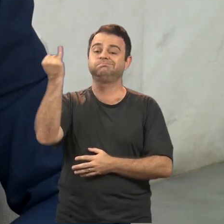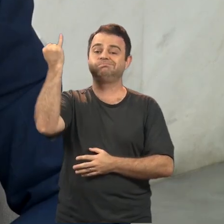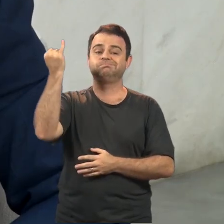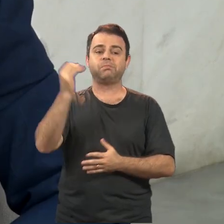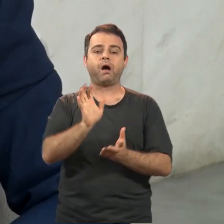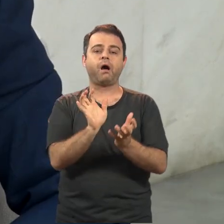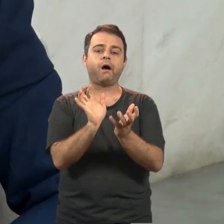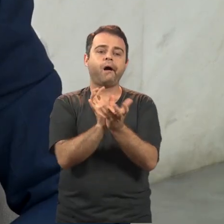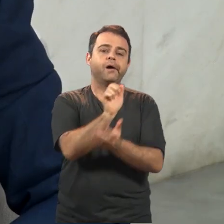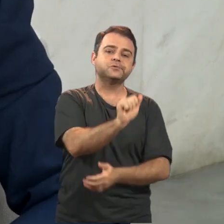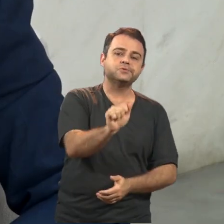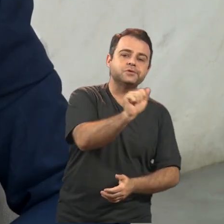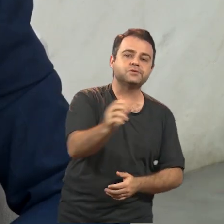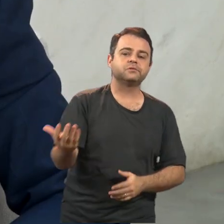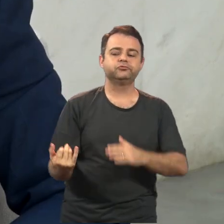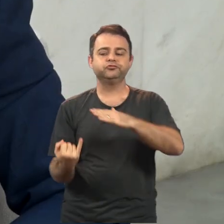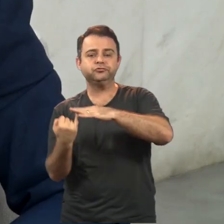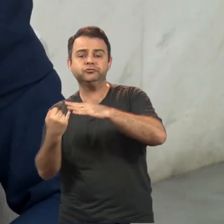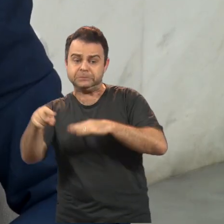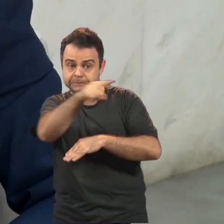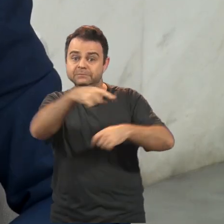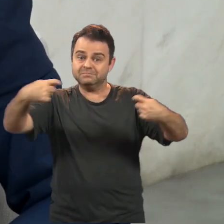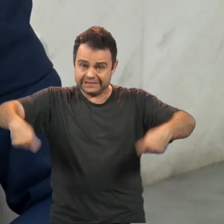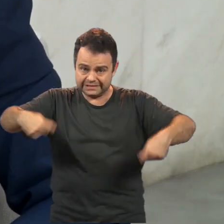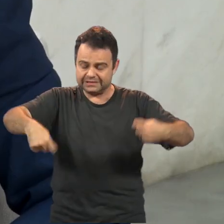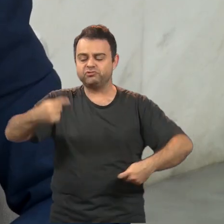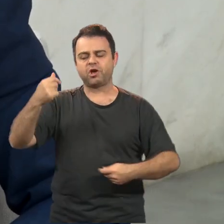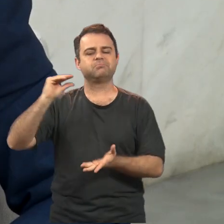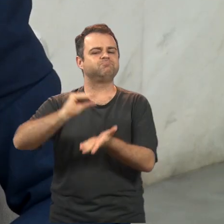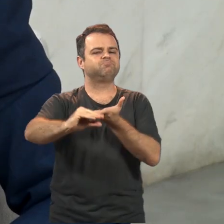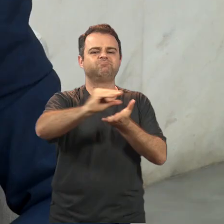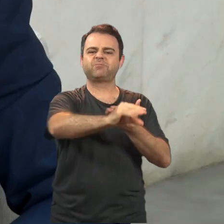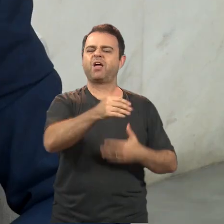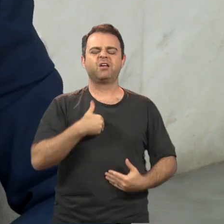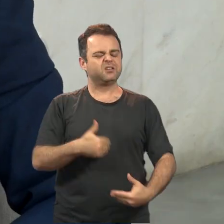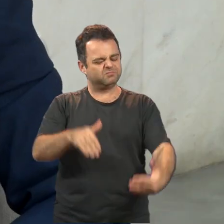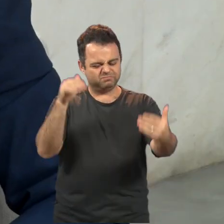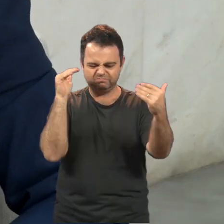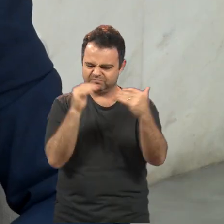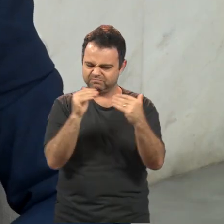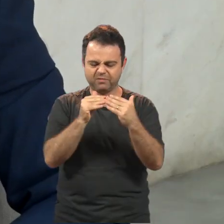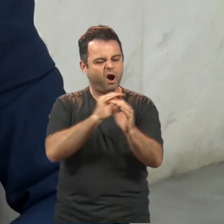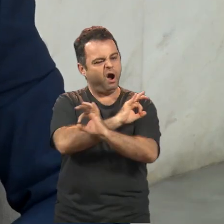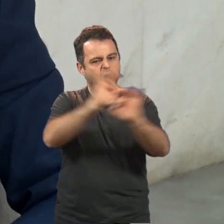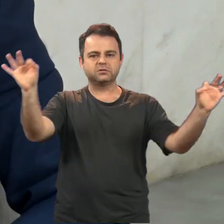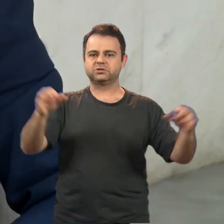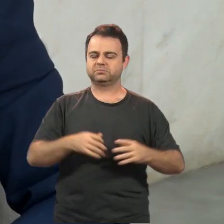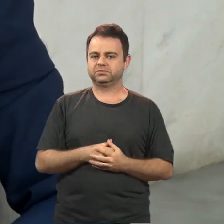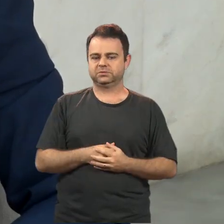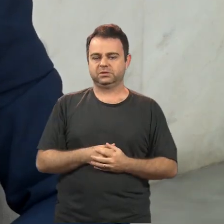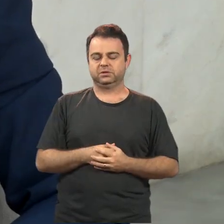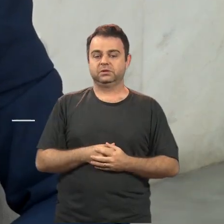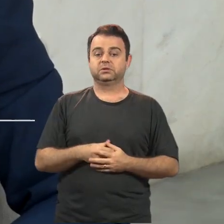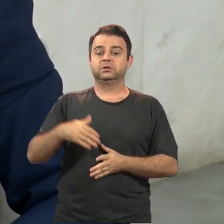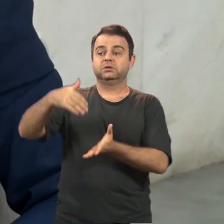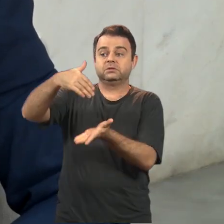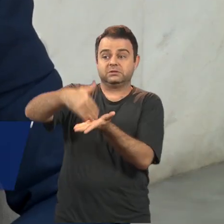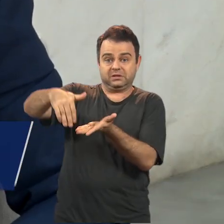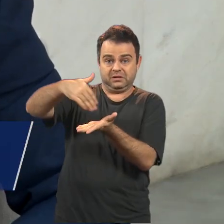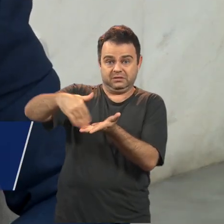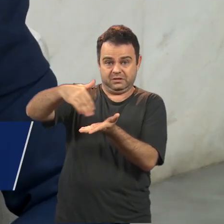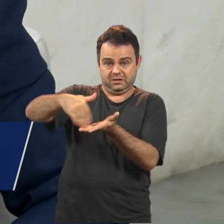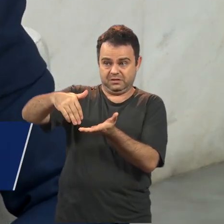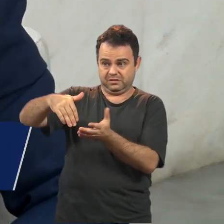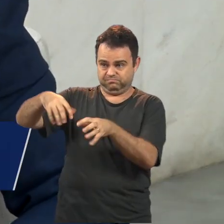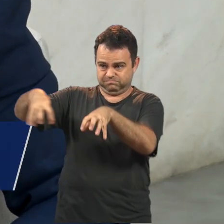associações, instituições que tanto necessitam. Então, sou totalmente a favor. Com respeito à parceria com as secretarias do